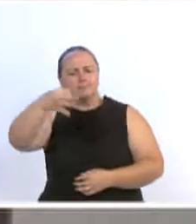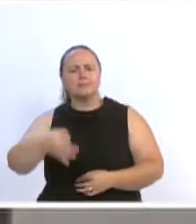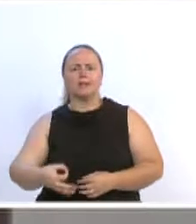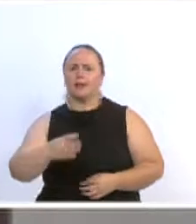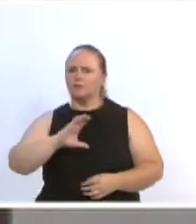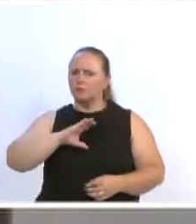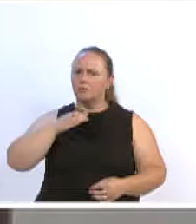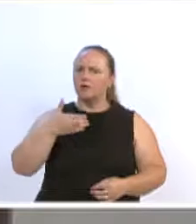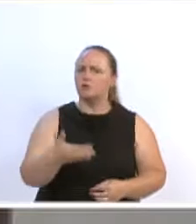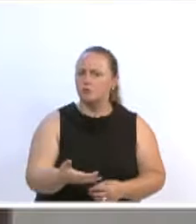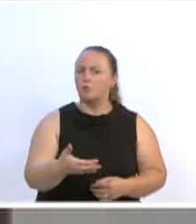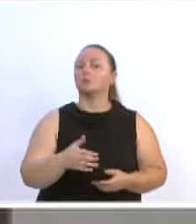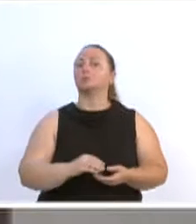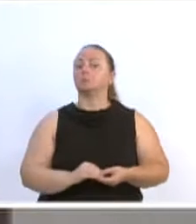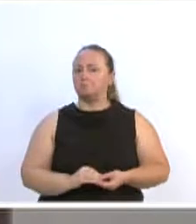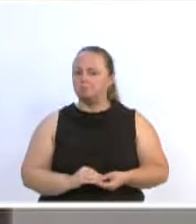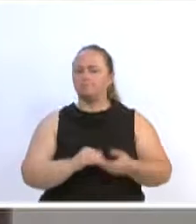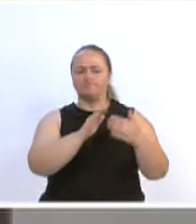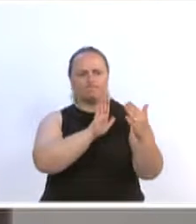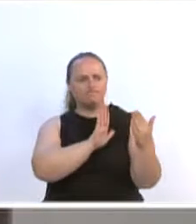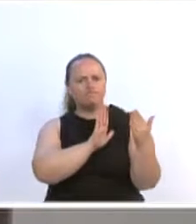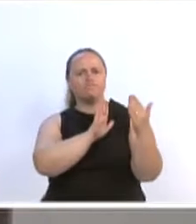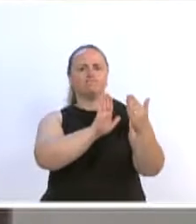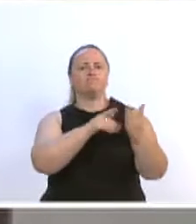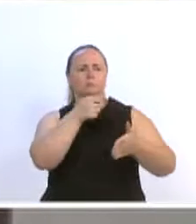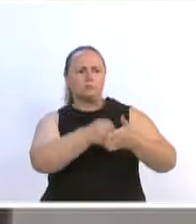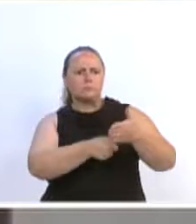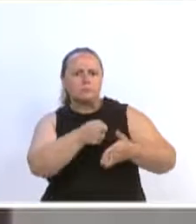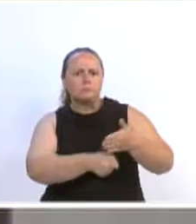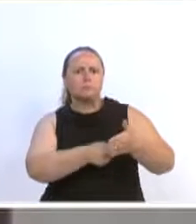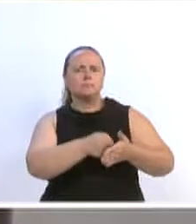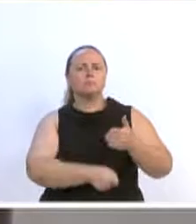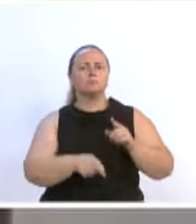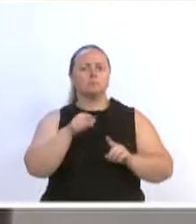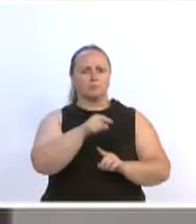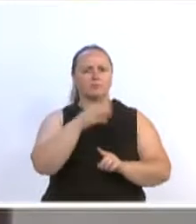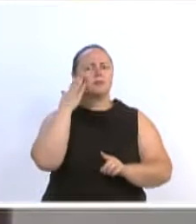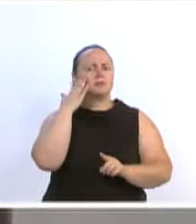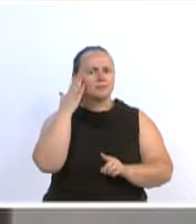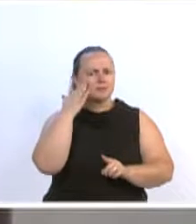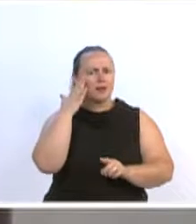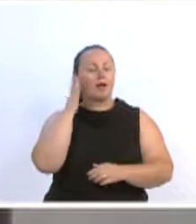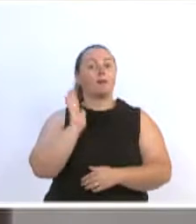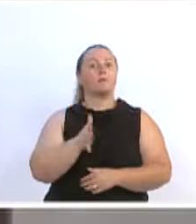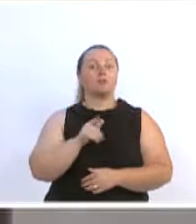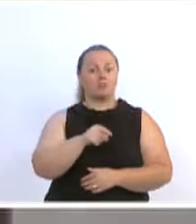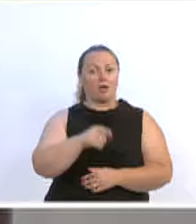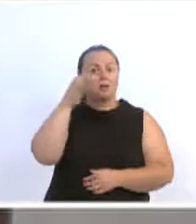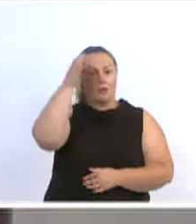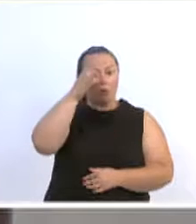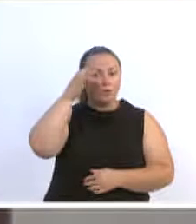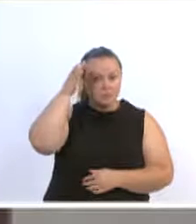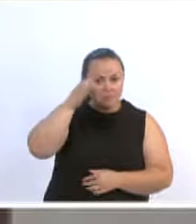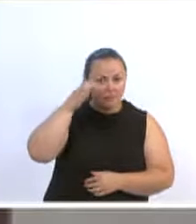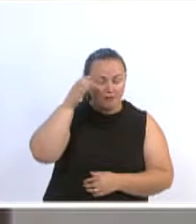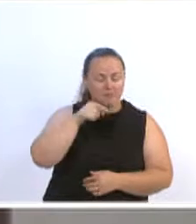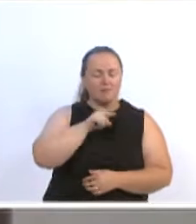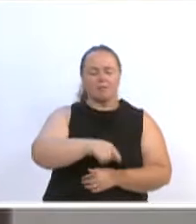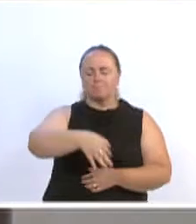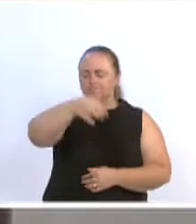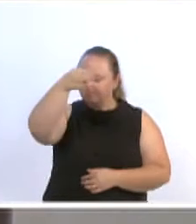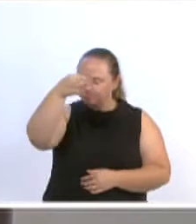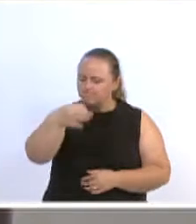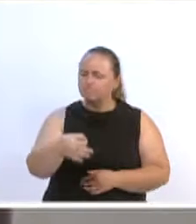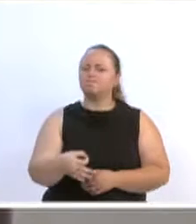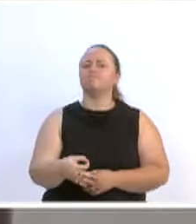corajosa também de enfrentar várias batalhas e muito batalhas ele sabe que eu tô falando ele tem ciência que eu estou dizendo que com certeza vou